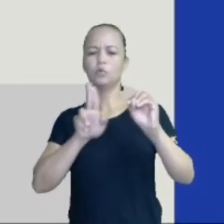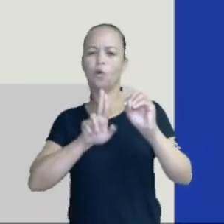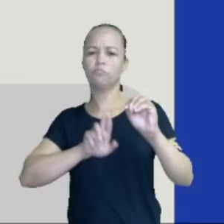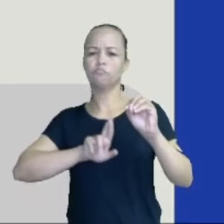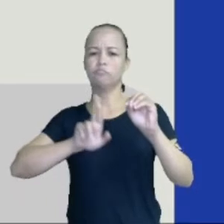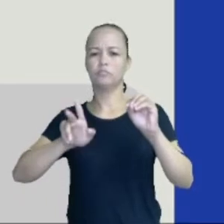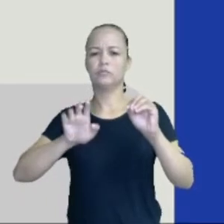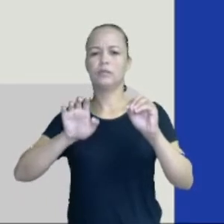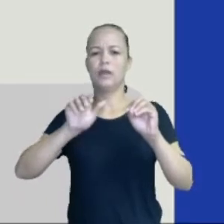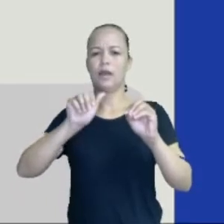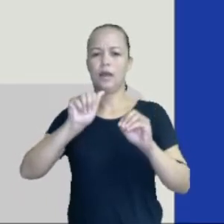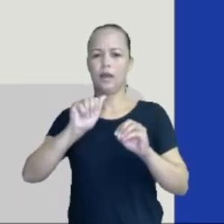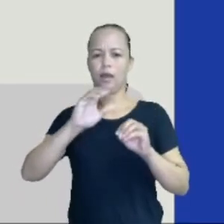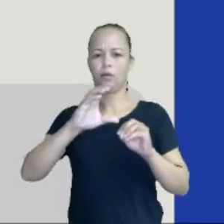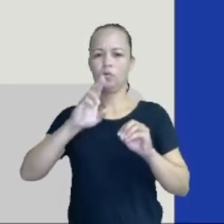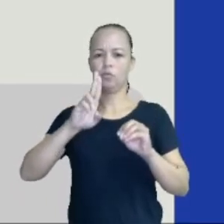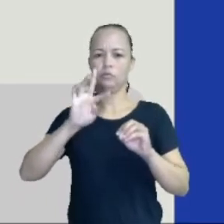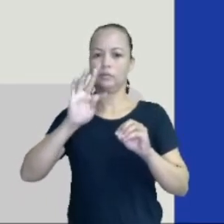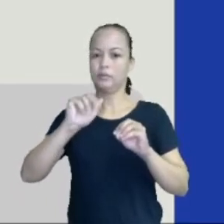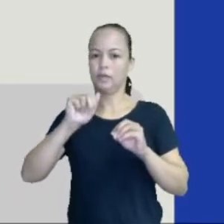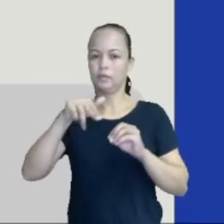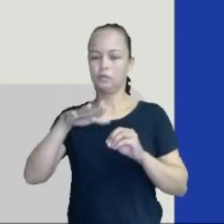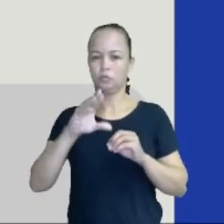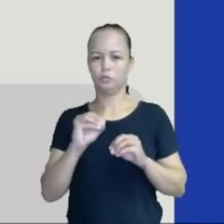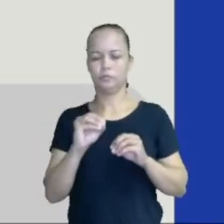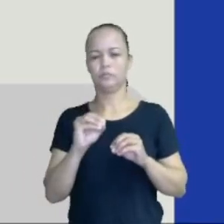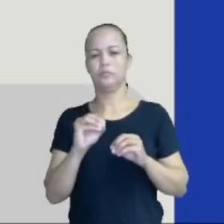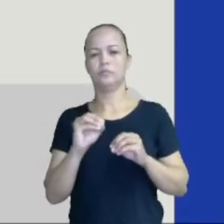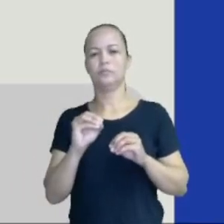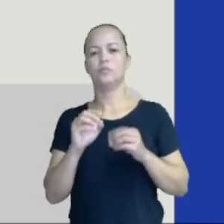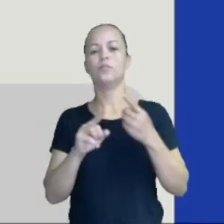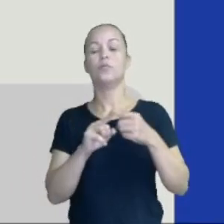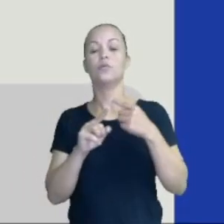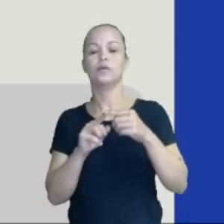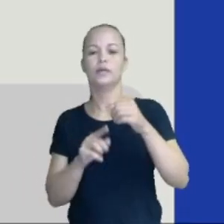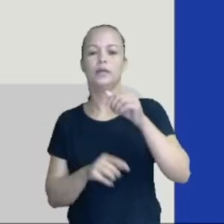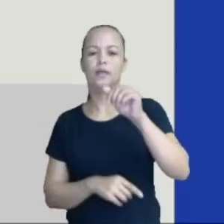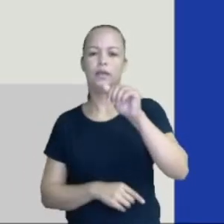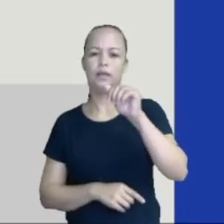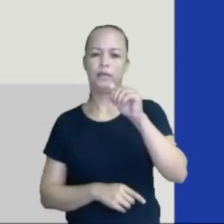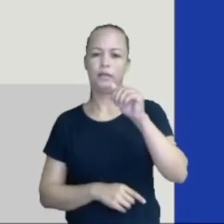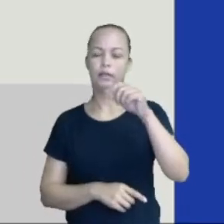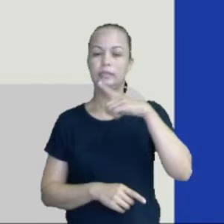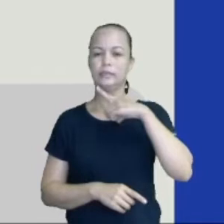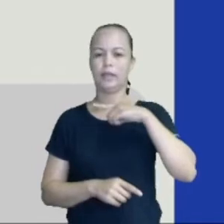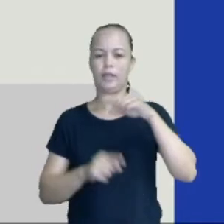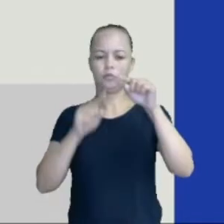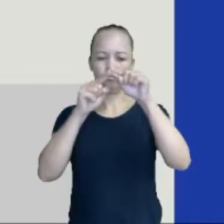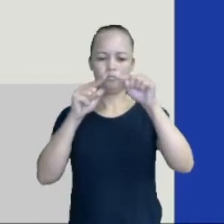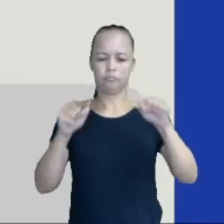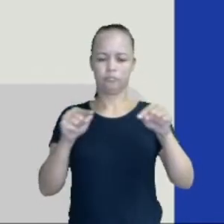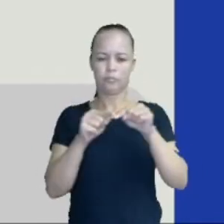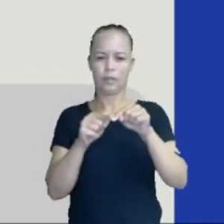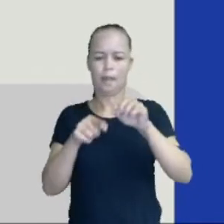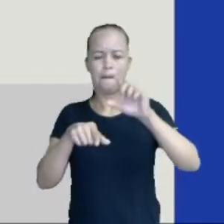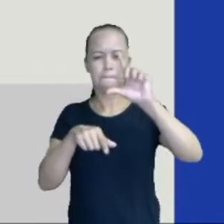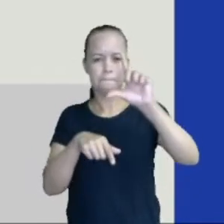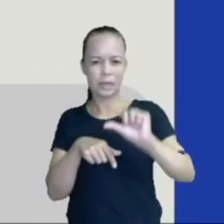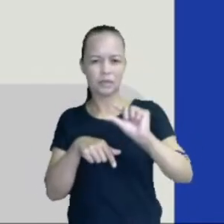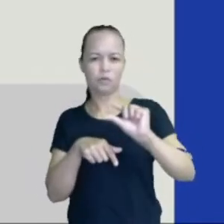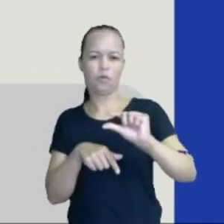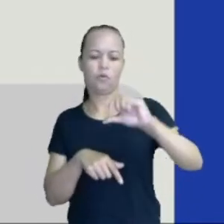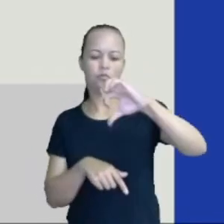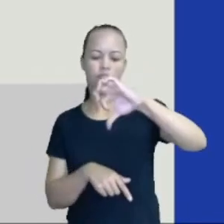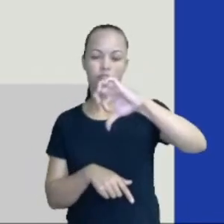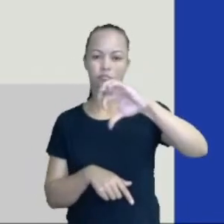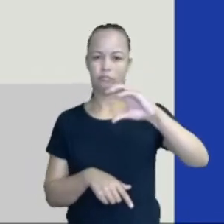acutângulo? Porque ele tem os ângulos internos agudos, os ângulos menores que 90 graus. Então, aqui, ó, os triângulos